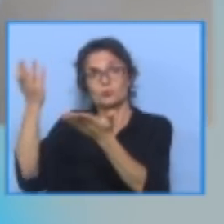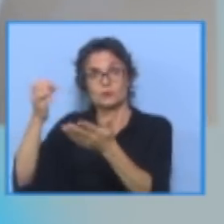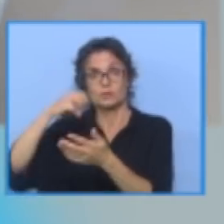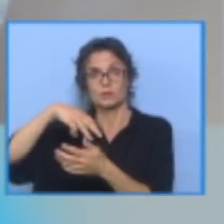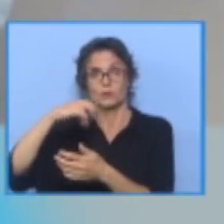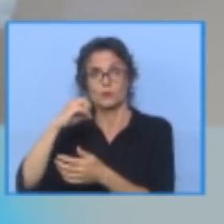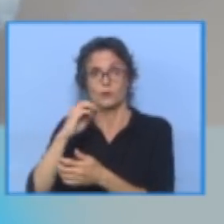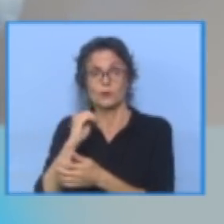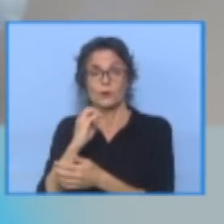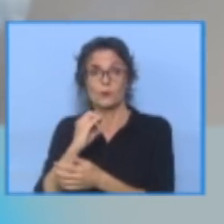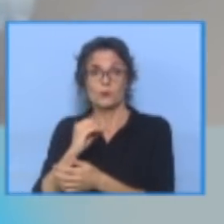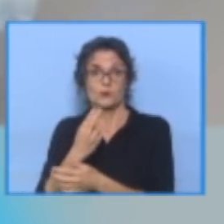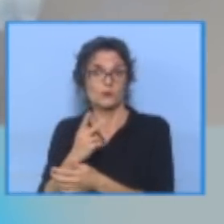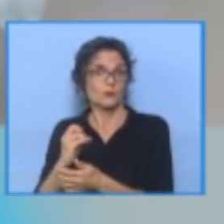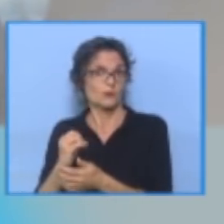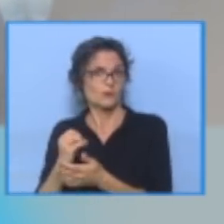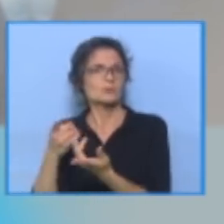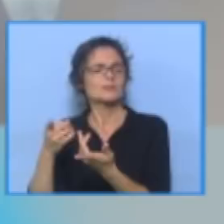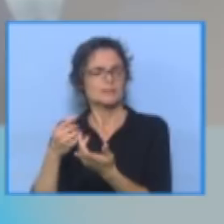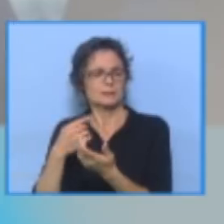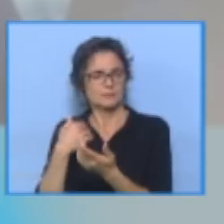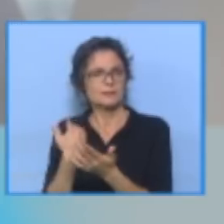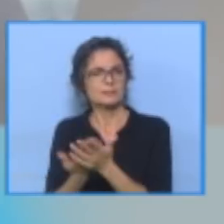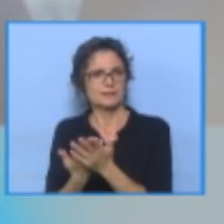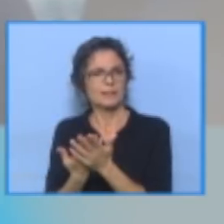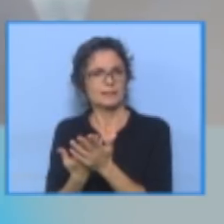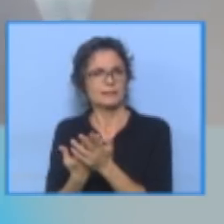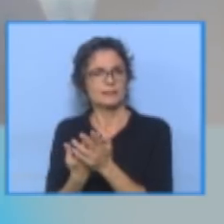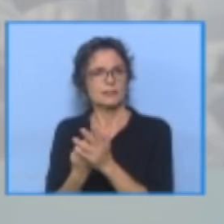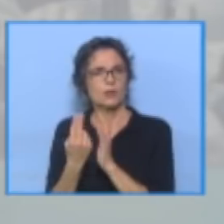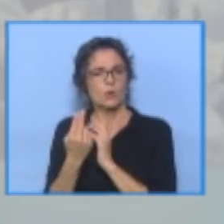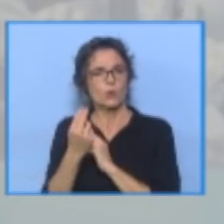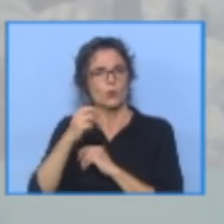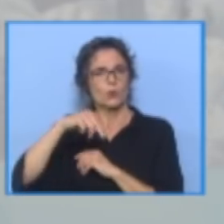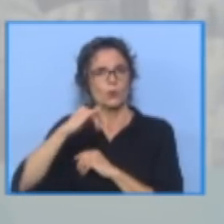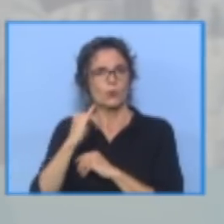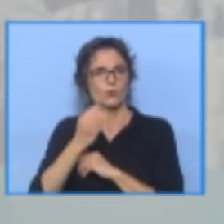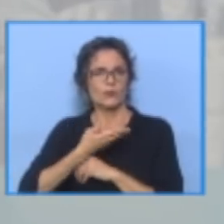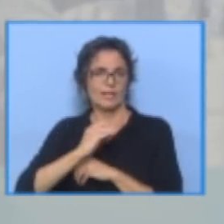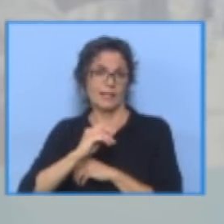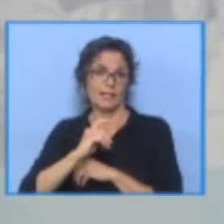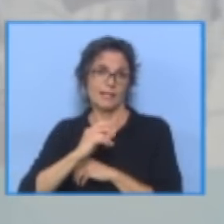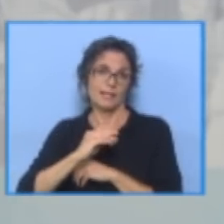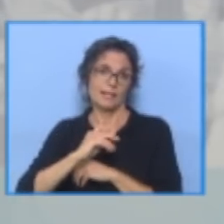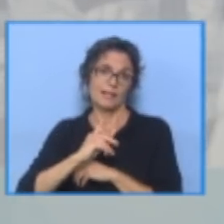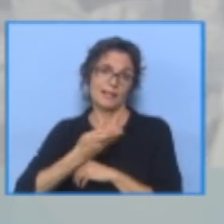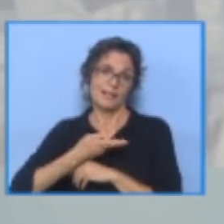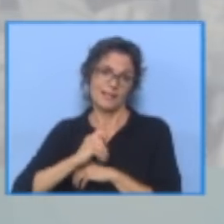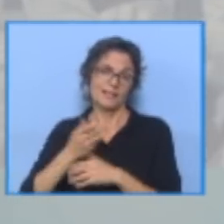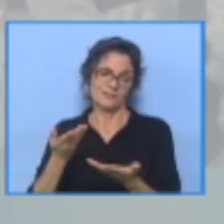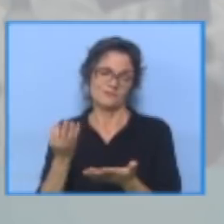sinal da unidade, que a unidade é possível e pode começar das bases. Não é? Desde logo entre as mesmas confissões cristãs, não é? Sem dúvida.